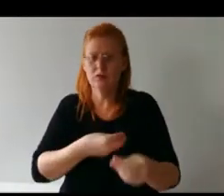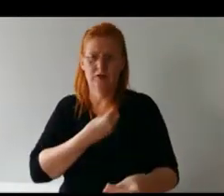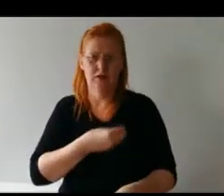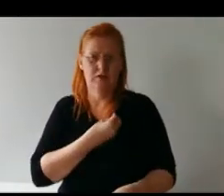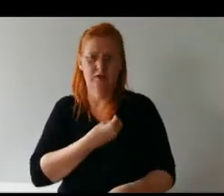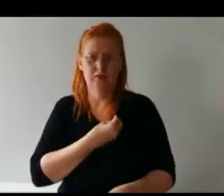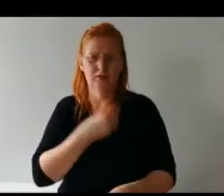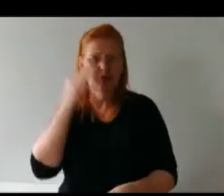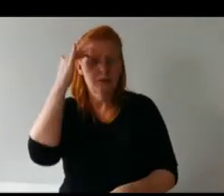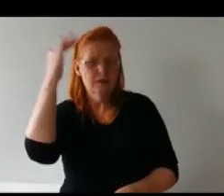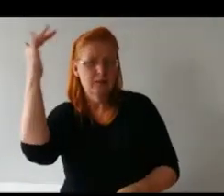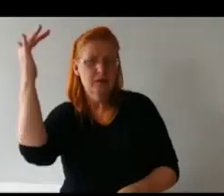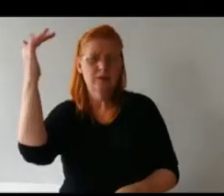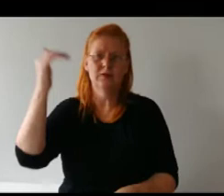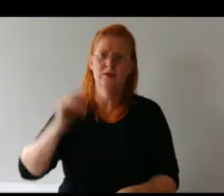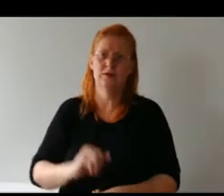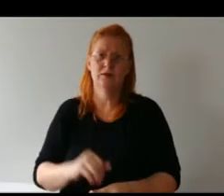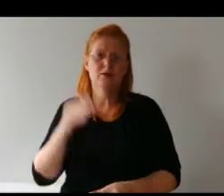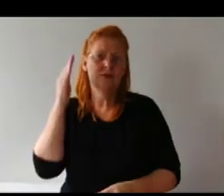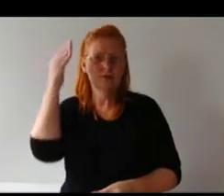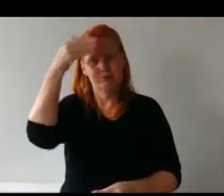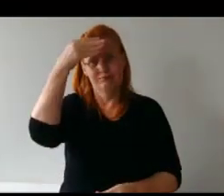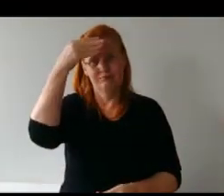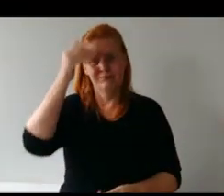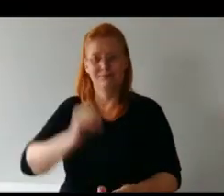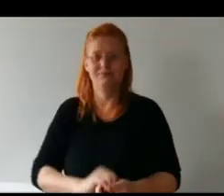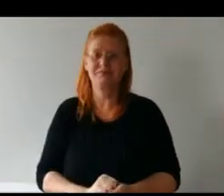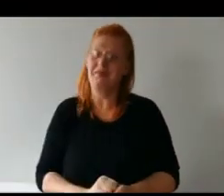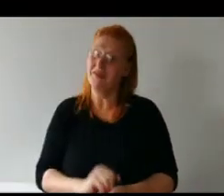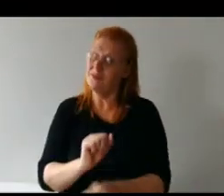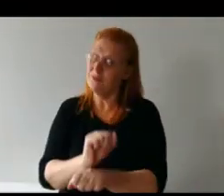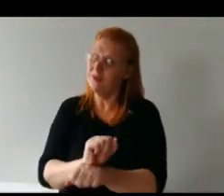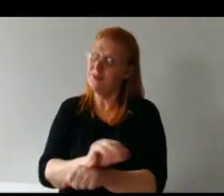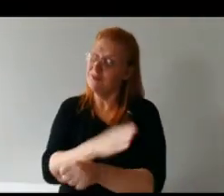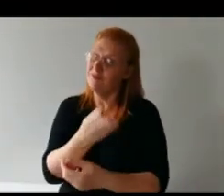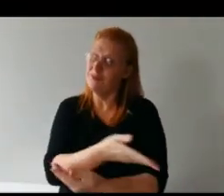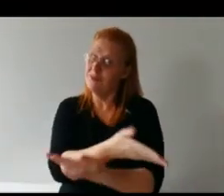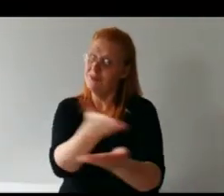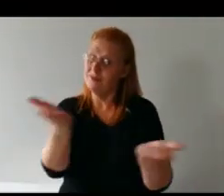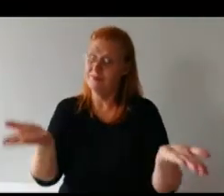um pouquinho os pensamentos de Gilles Deleuze. Espero que tenham